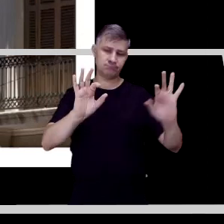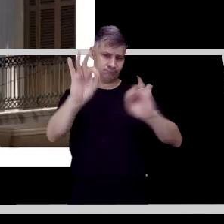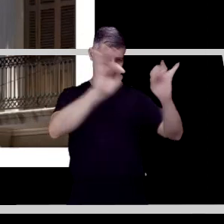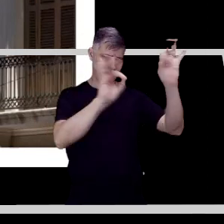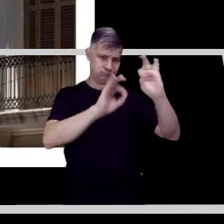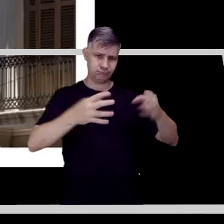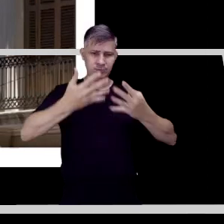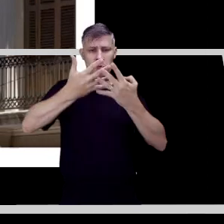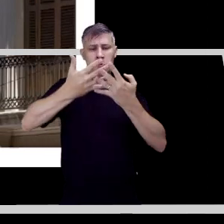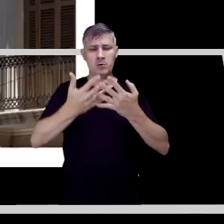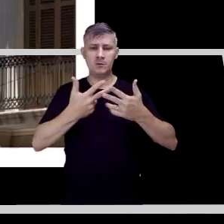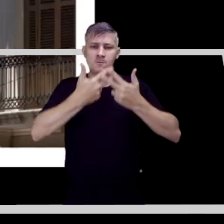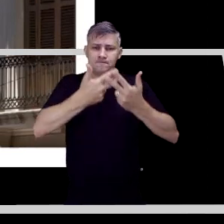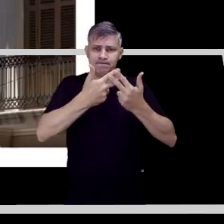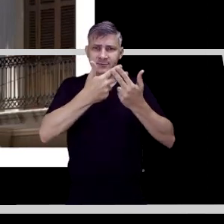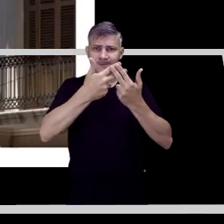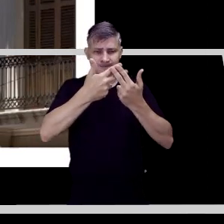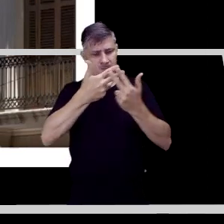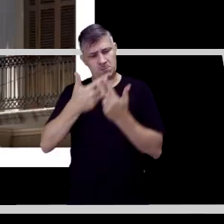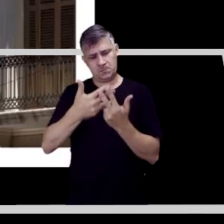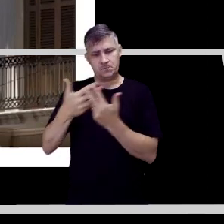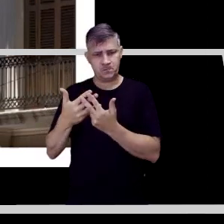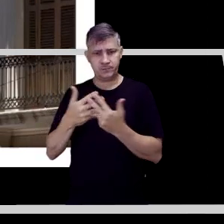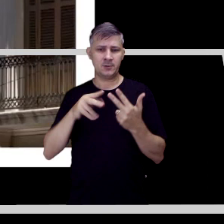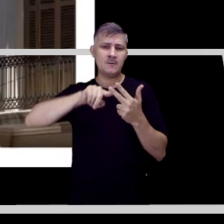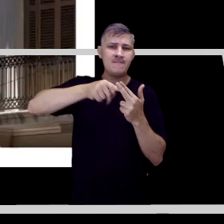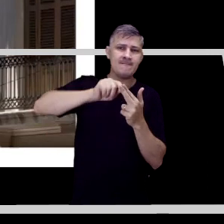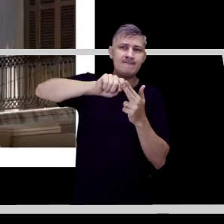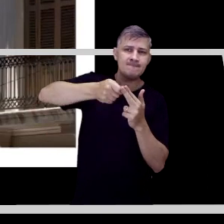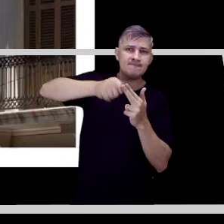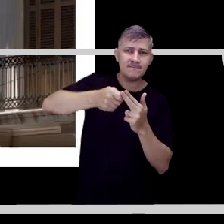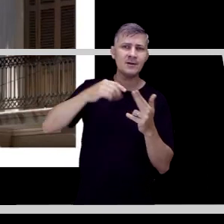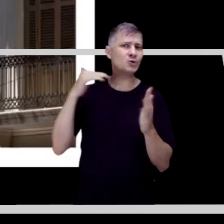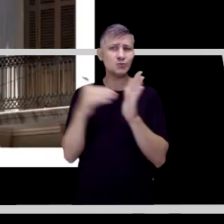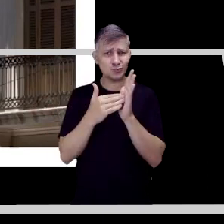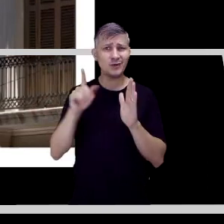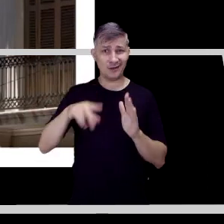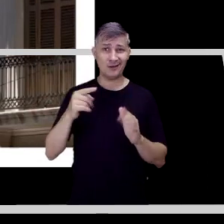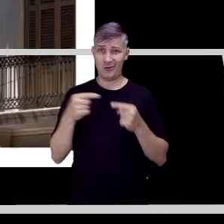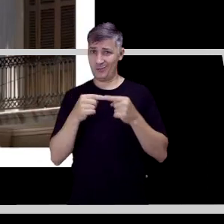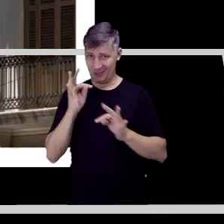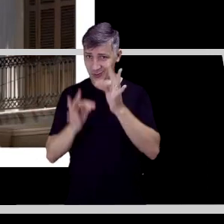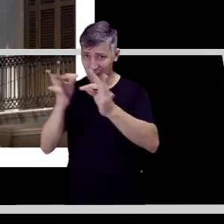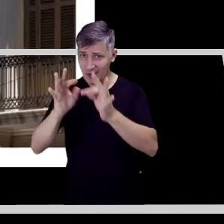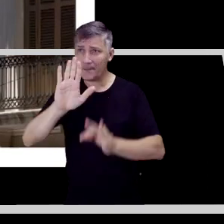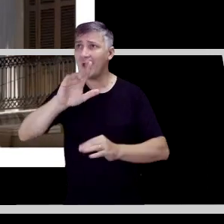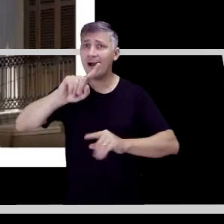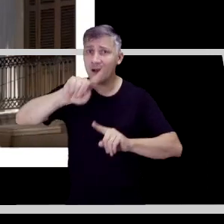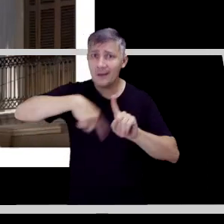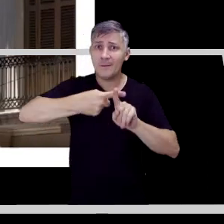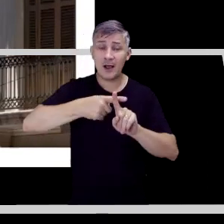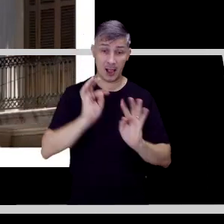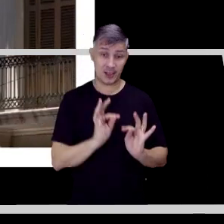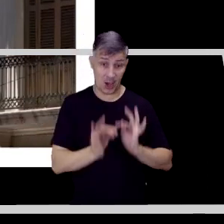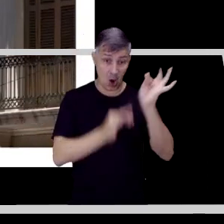desses componentes, né? Então, as decisões não são feitas puramente pela tecnologia, mas sim